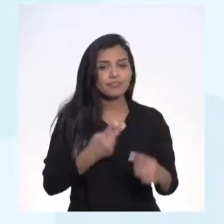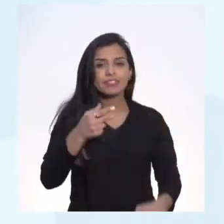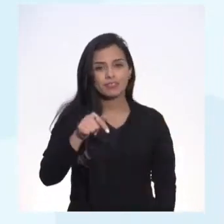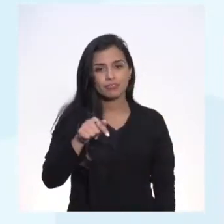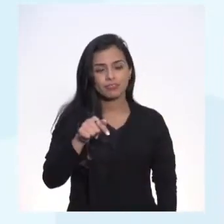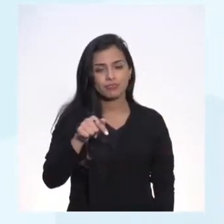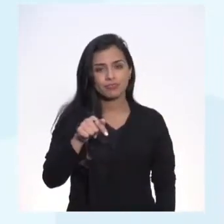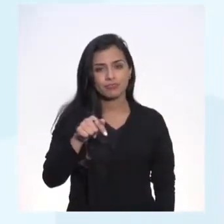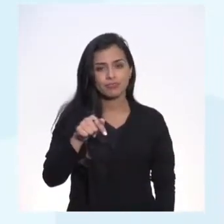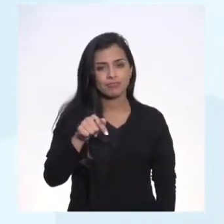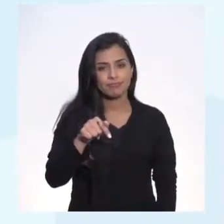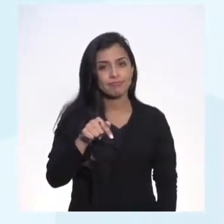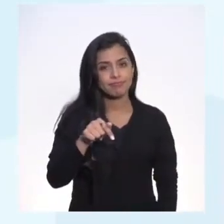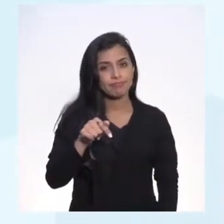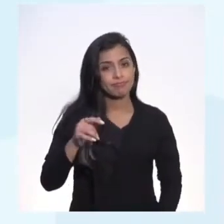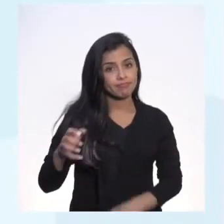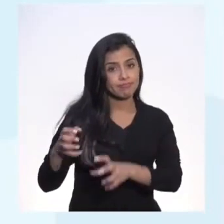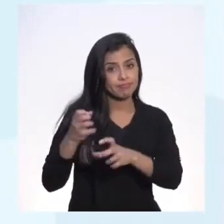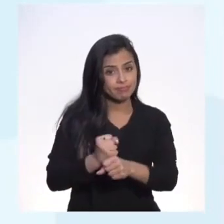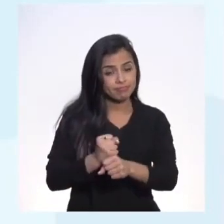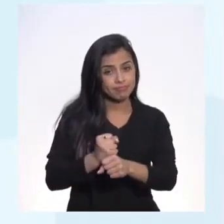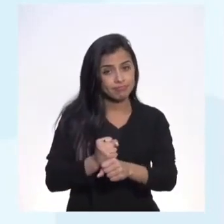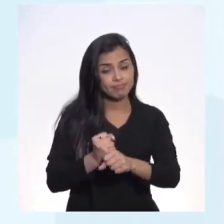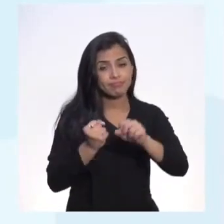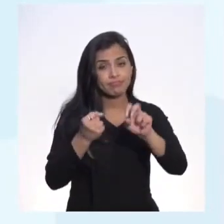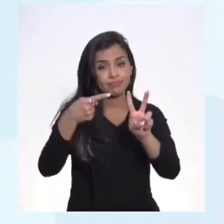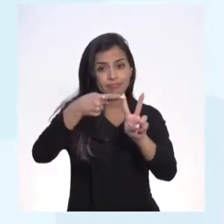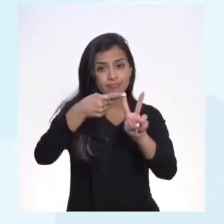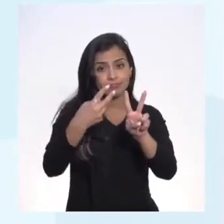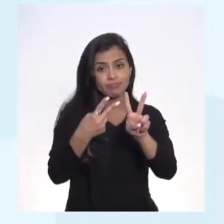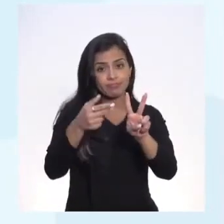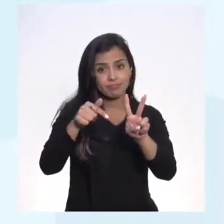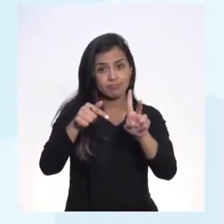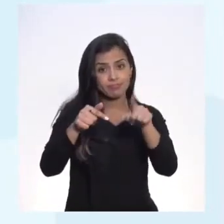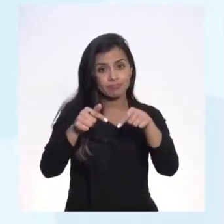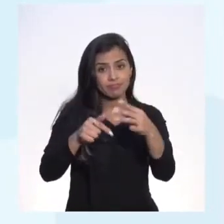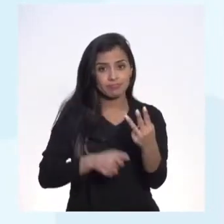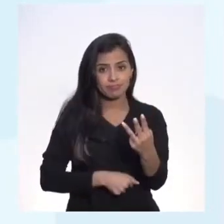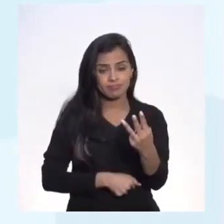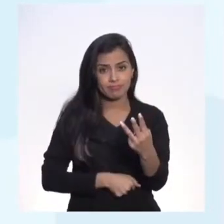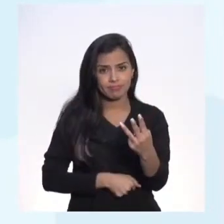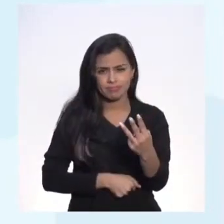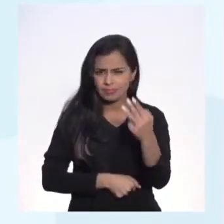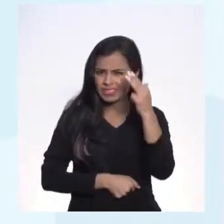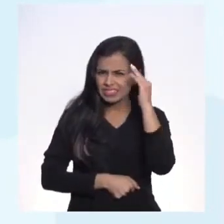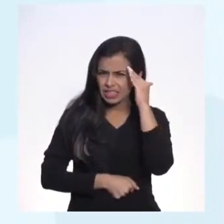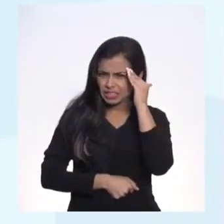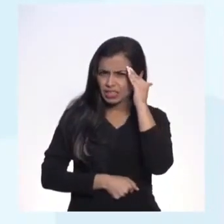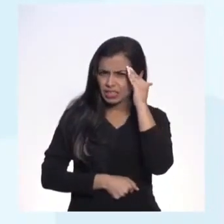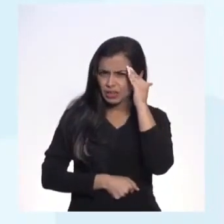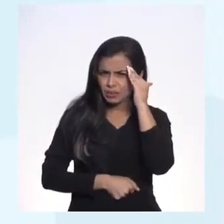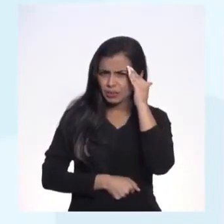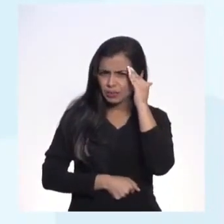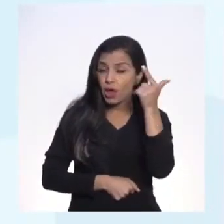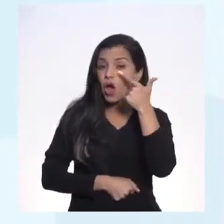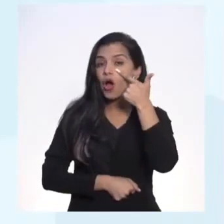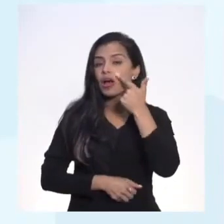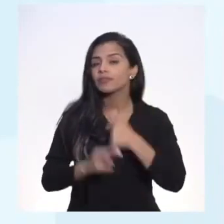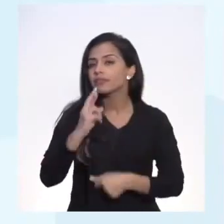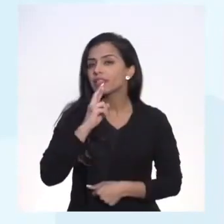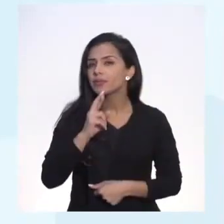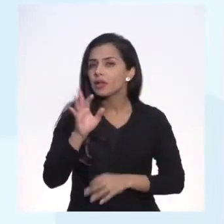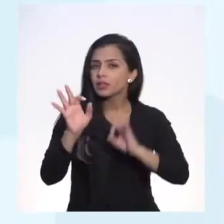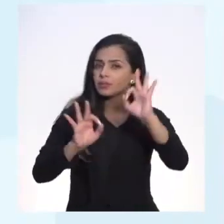3, 27. Então, a raiz cúbica de 27 é 3. Será que você entendeu? Olha a resolução